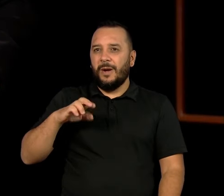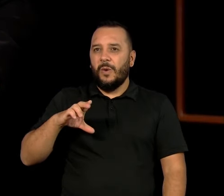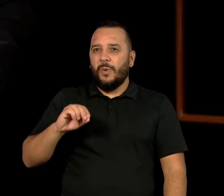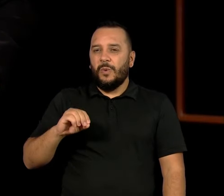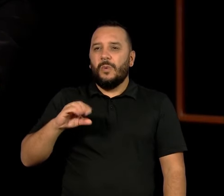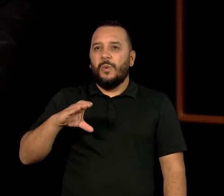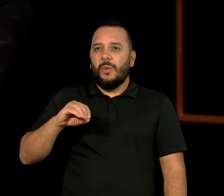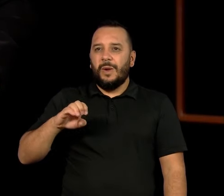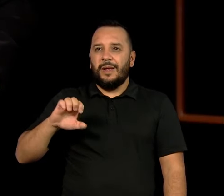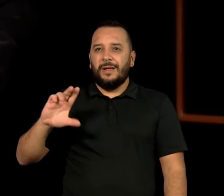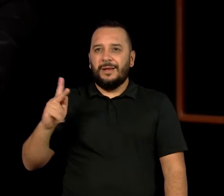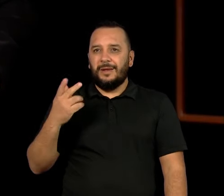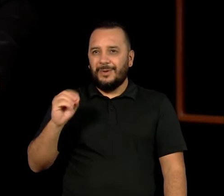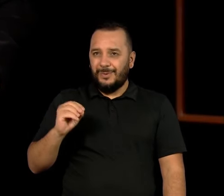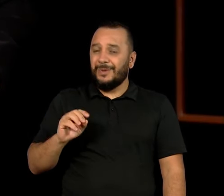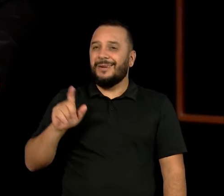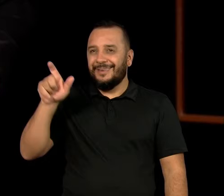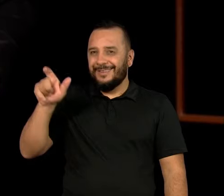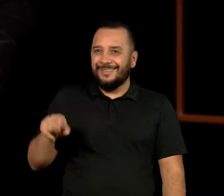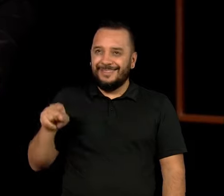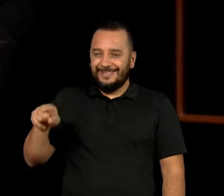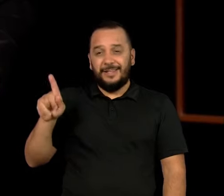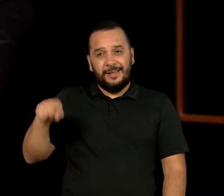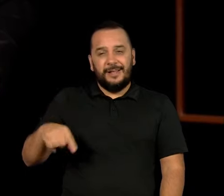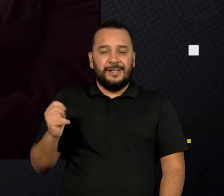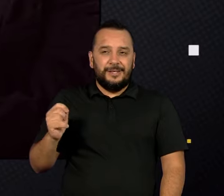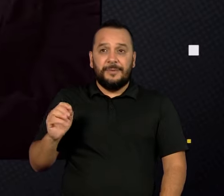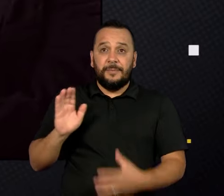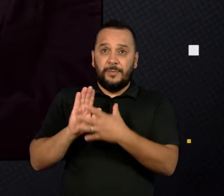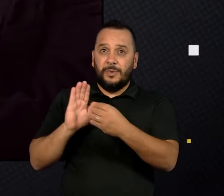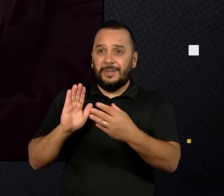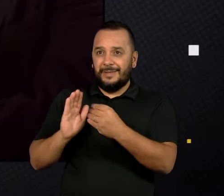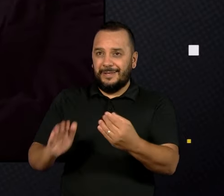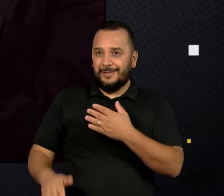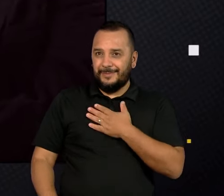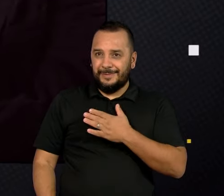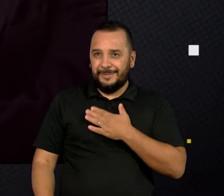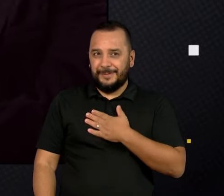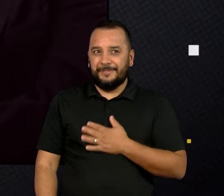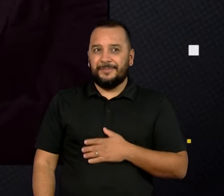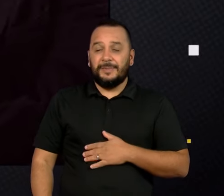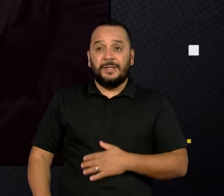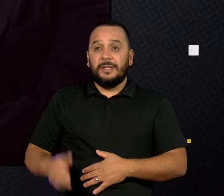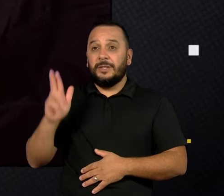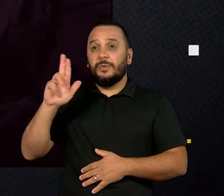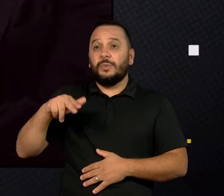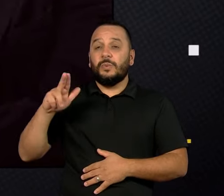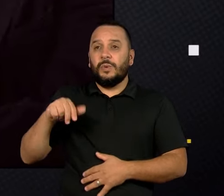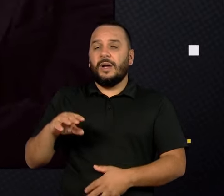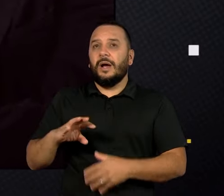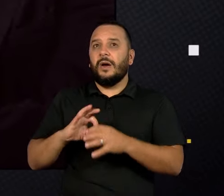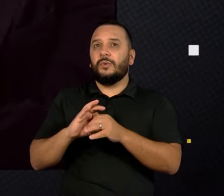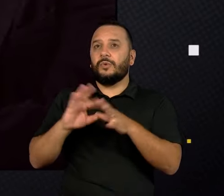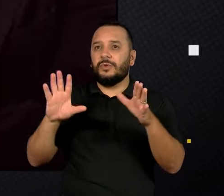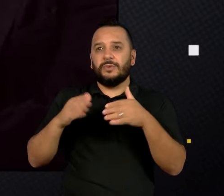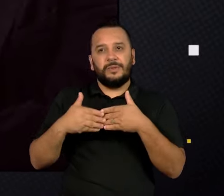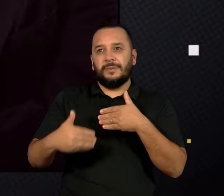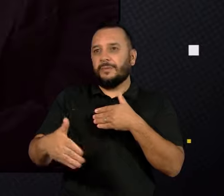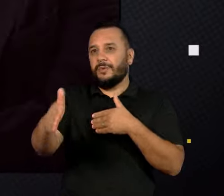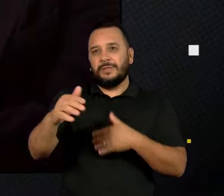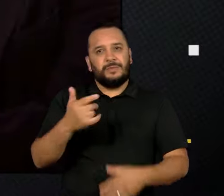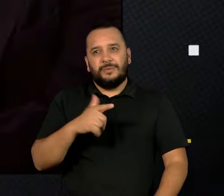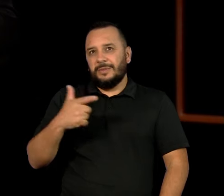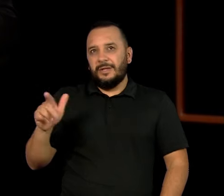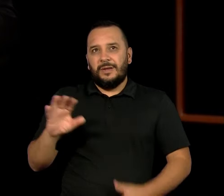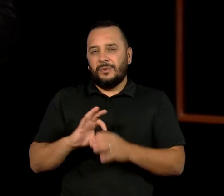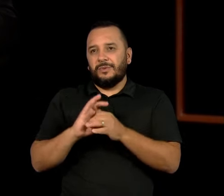E assim, Paulo é um grande exemplo para mim. Ele nunca autorizou, depois ele não tem mais